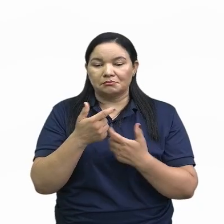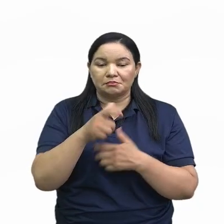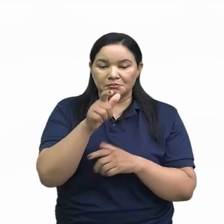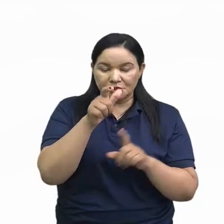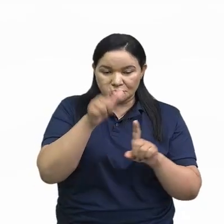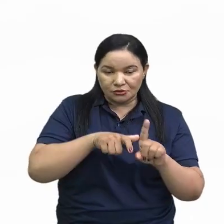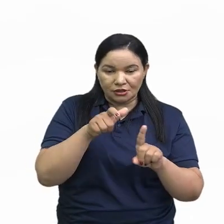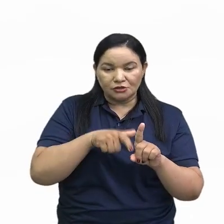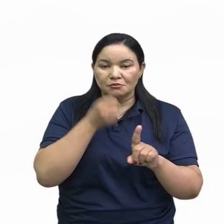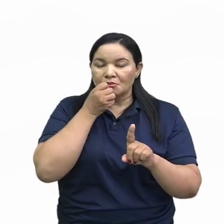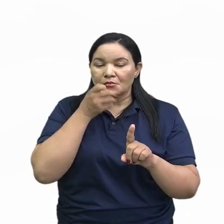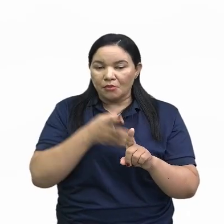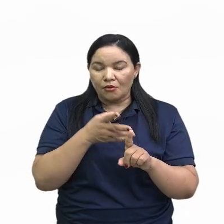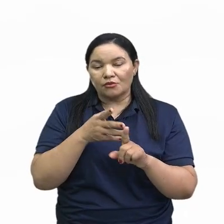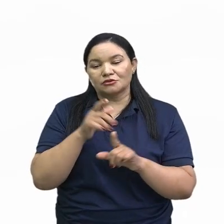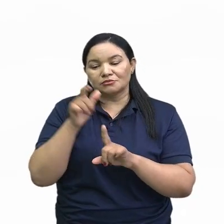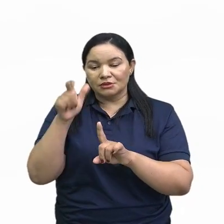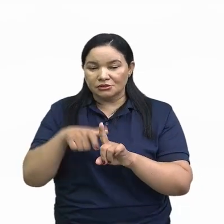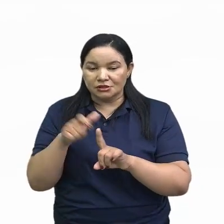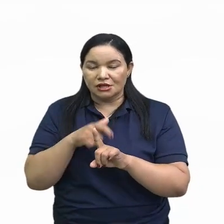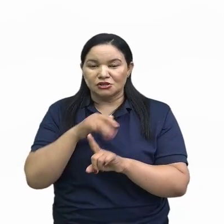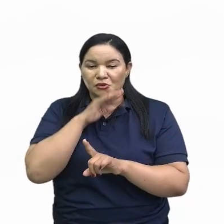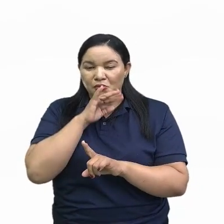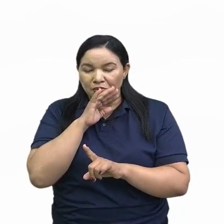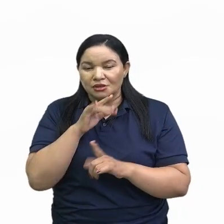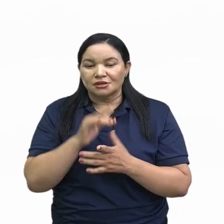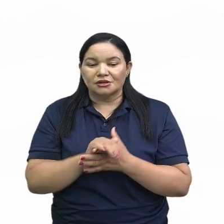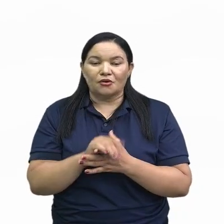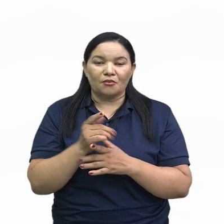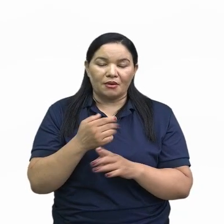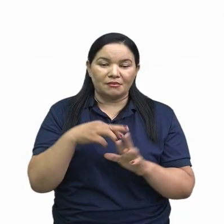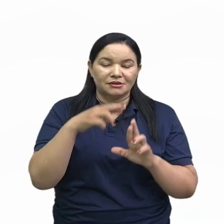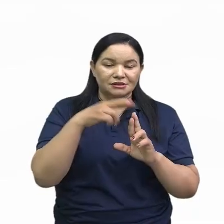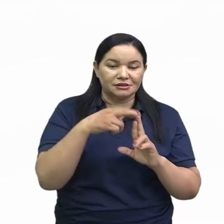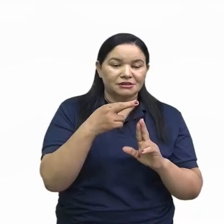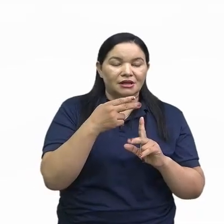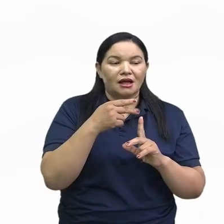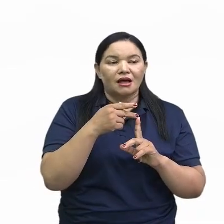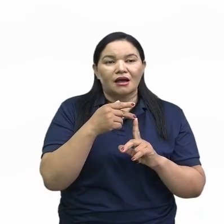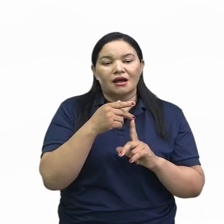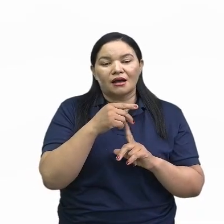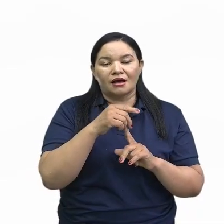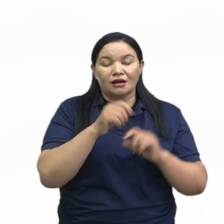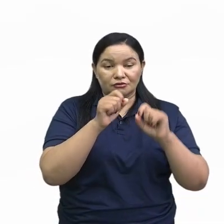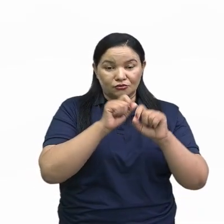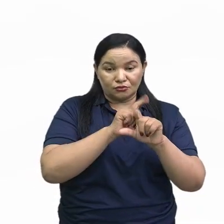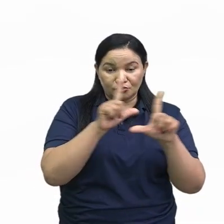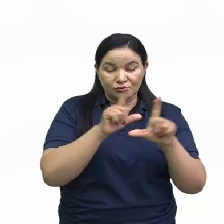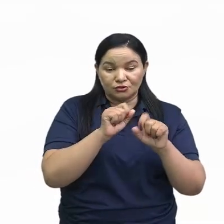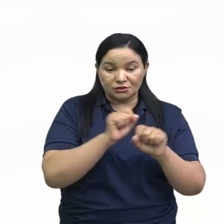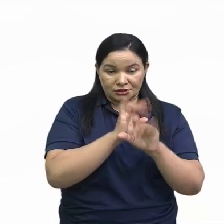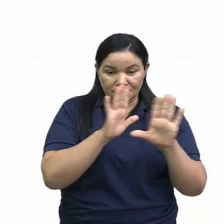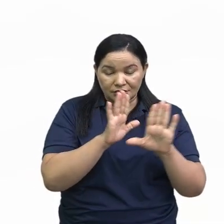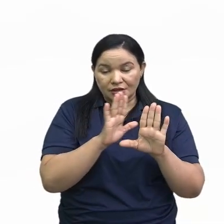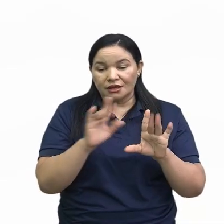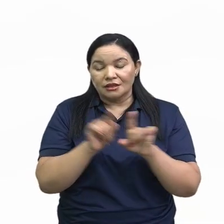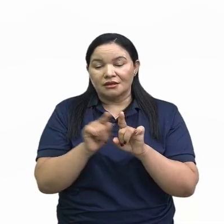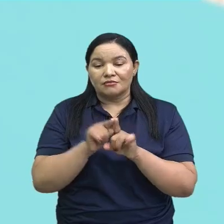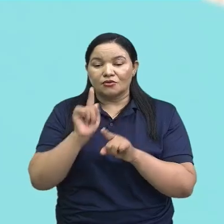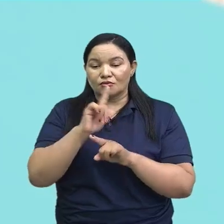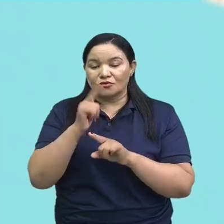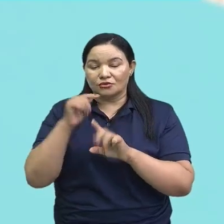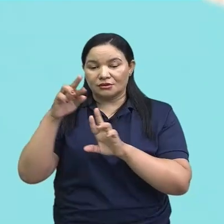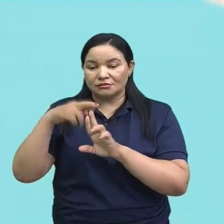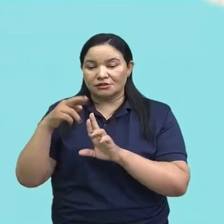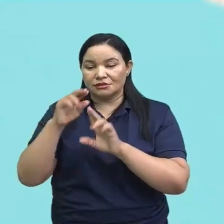bons, personagens ruins, personagens que representam a luz e outros que representam a escuridão. Percebam que nós temos